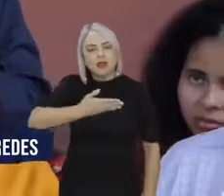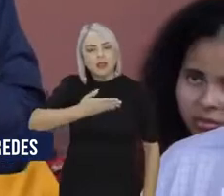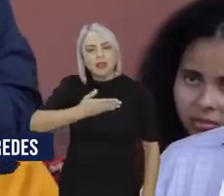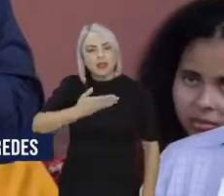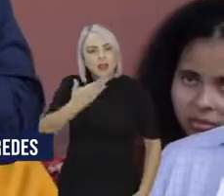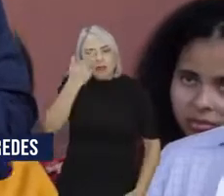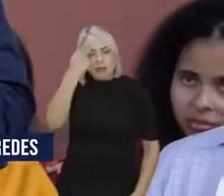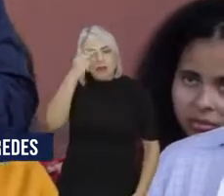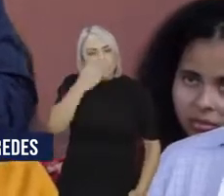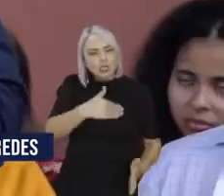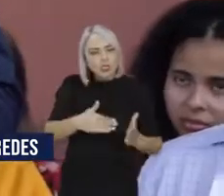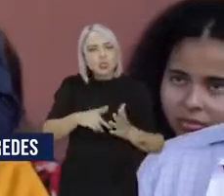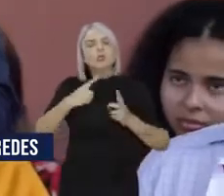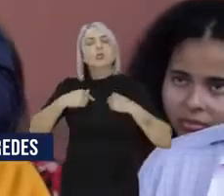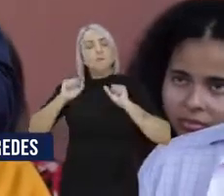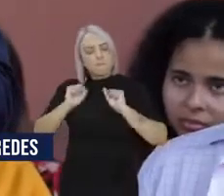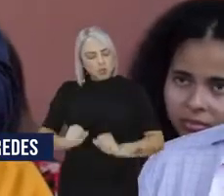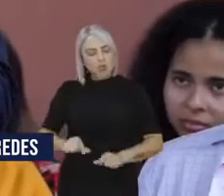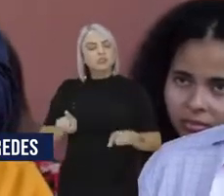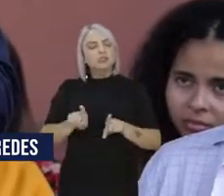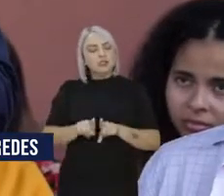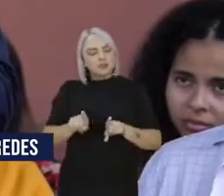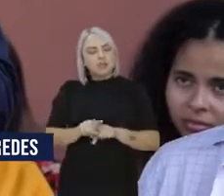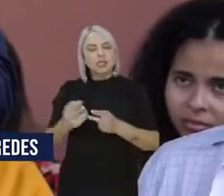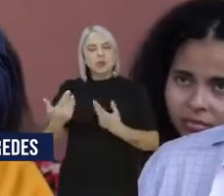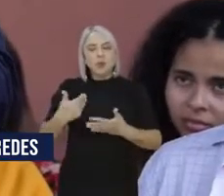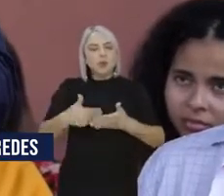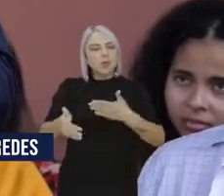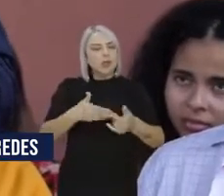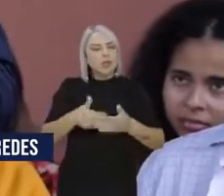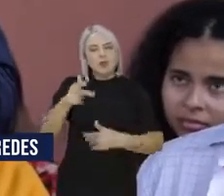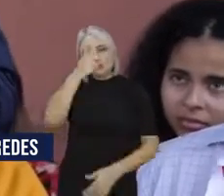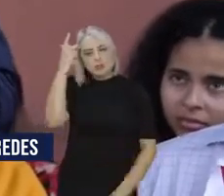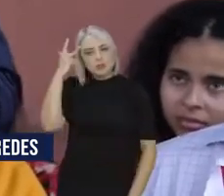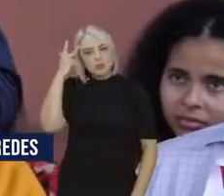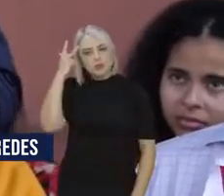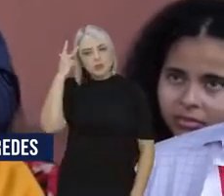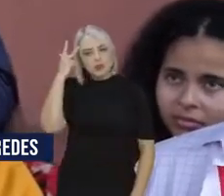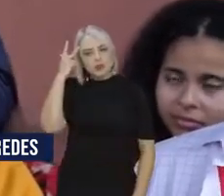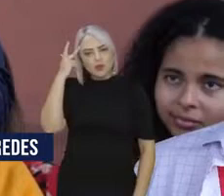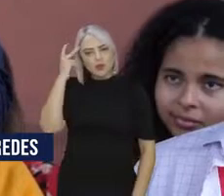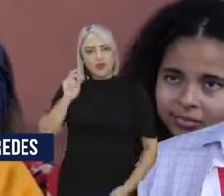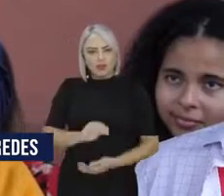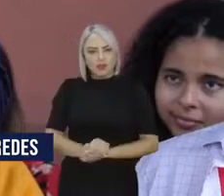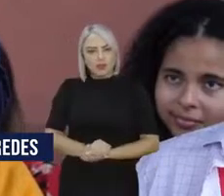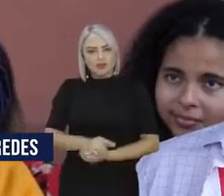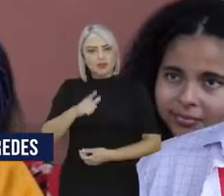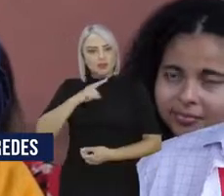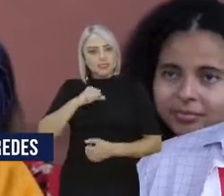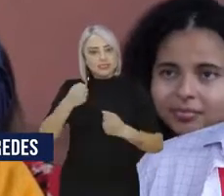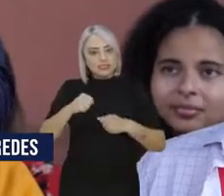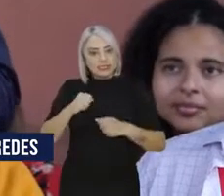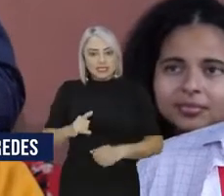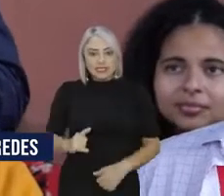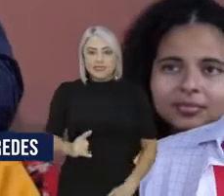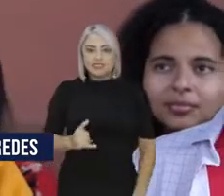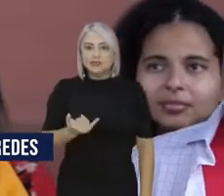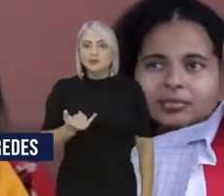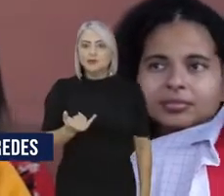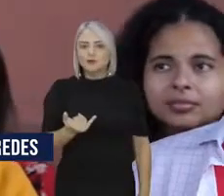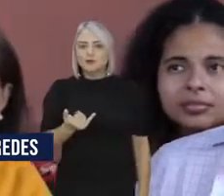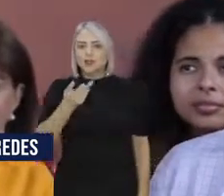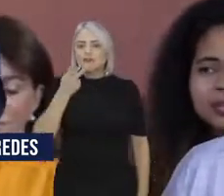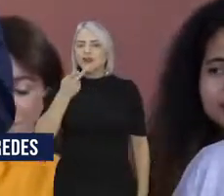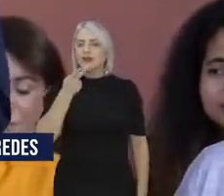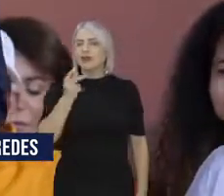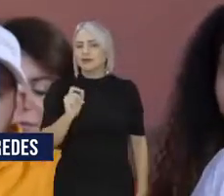podem tanto quanto qualquer outra pessoa. Vocês só querem a chance de dizer isso. Outro dia eu